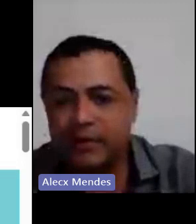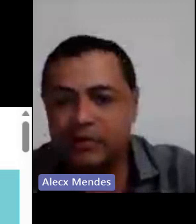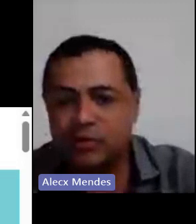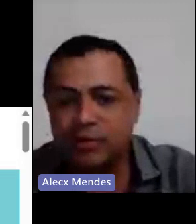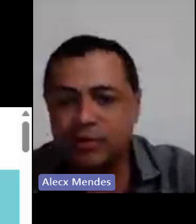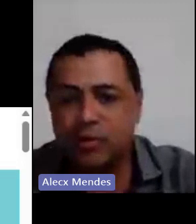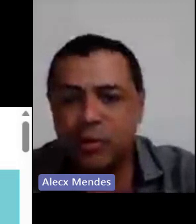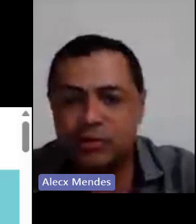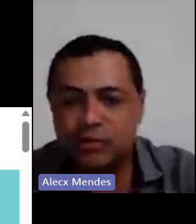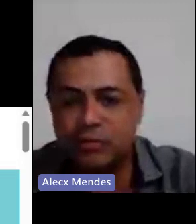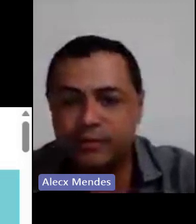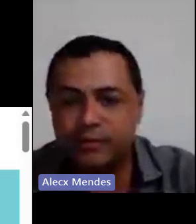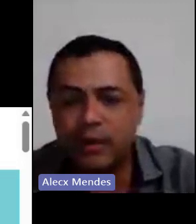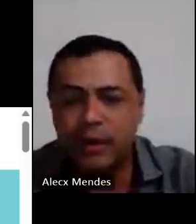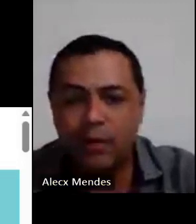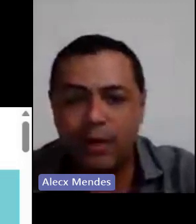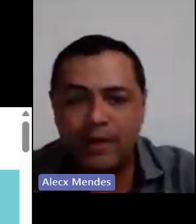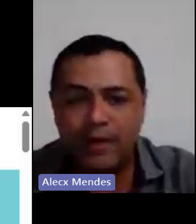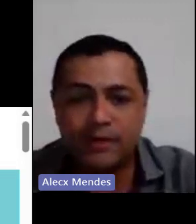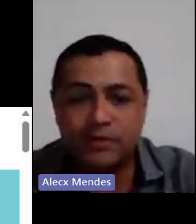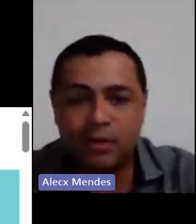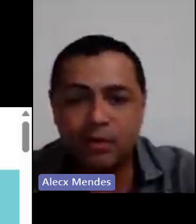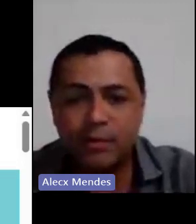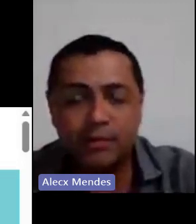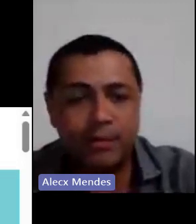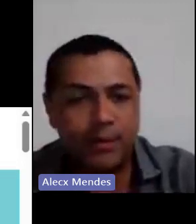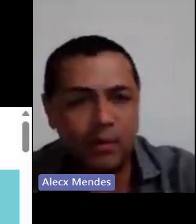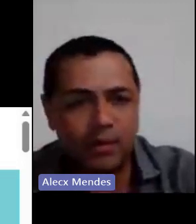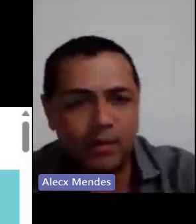Lídia, sobre o curso, eu acho que é